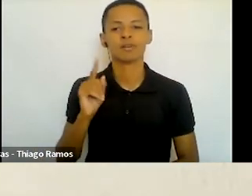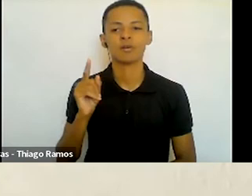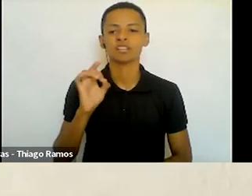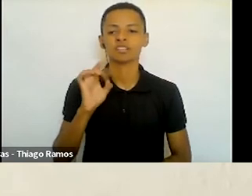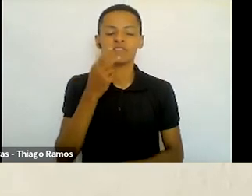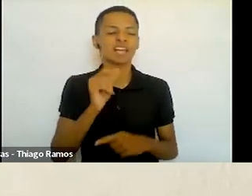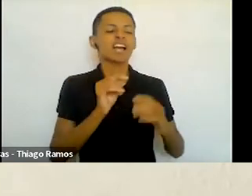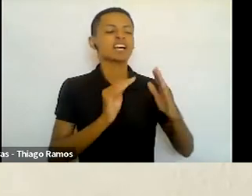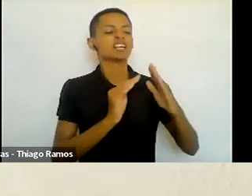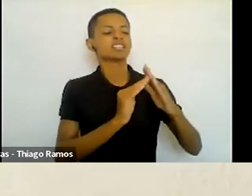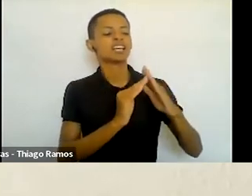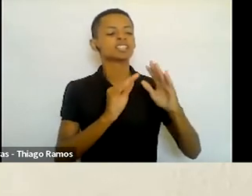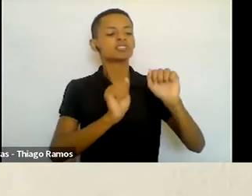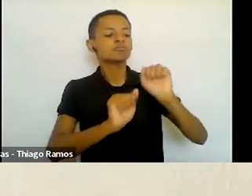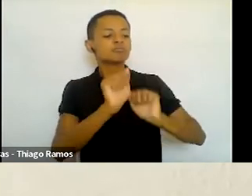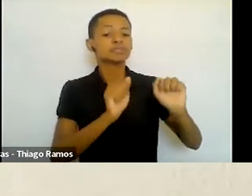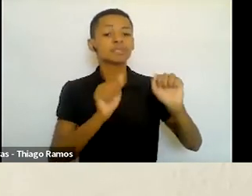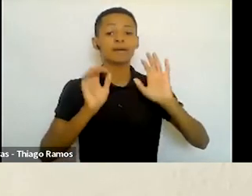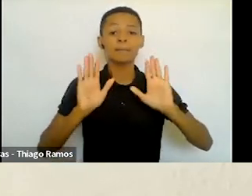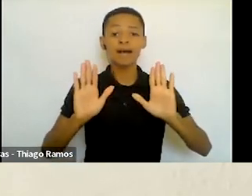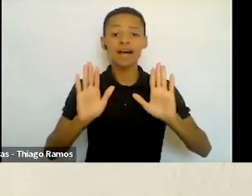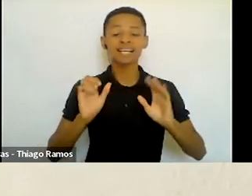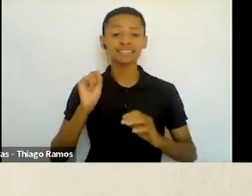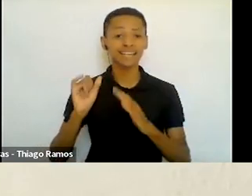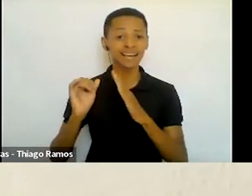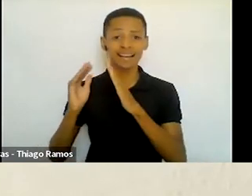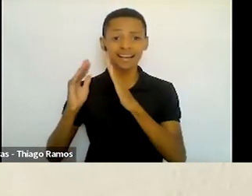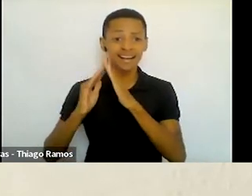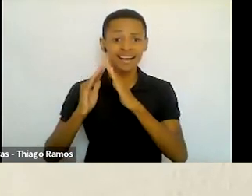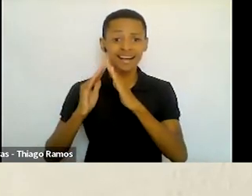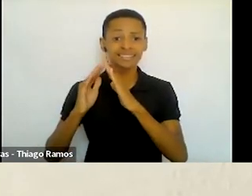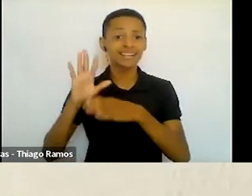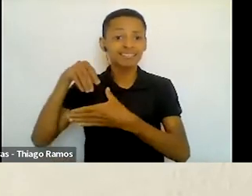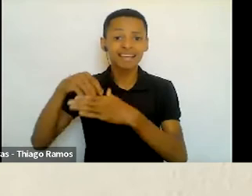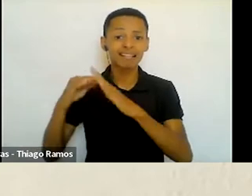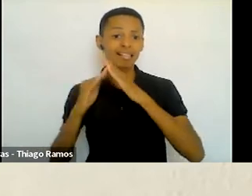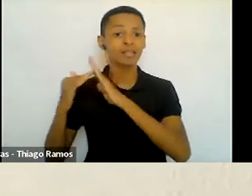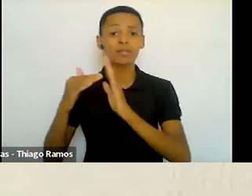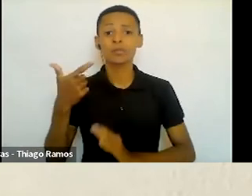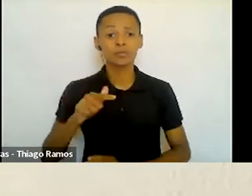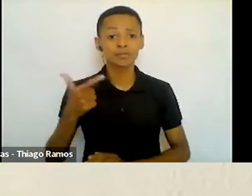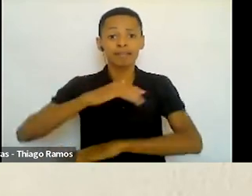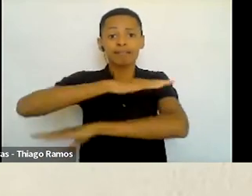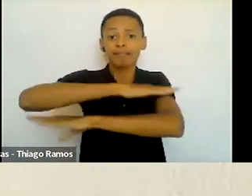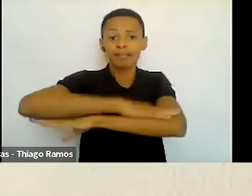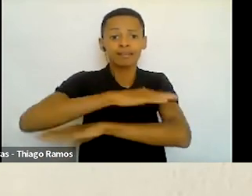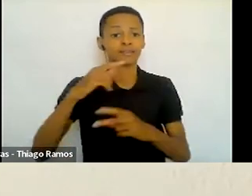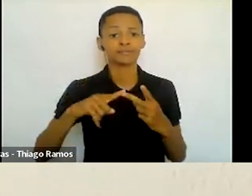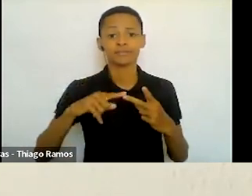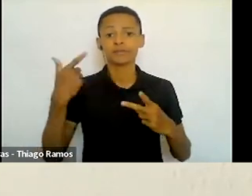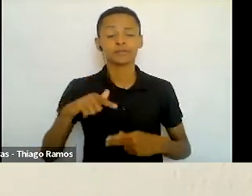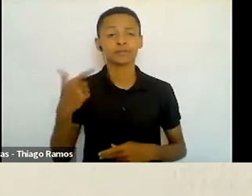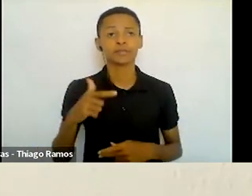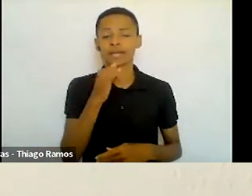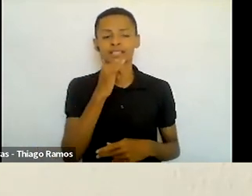casa arejada se as favelas não têm casas, né? Se os moradores de favelas não têm janela. Não basta dizer